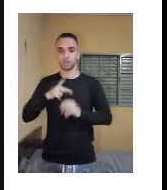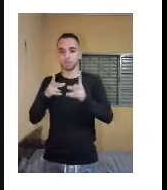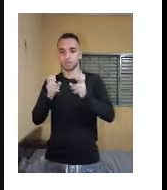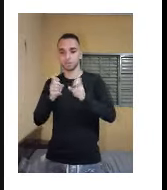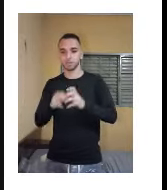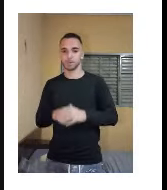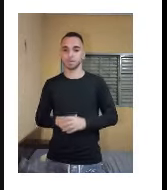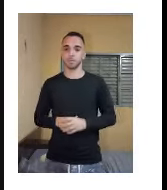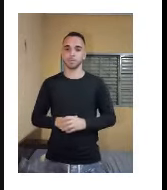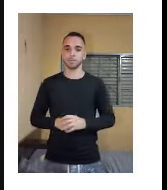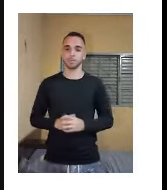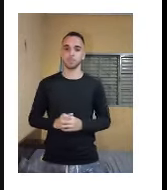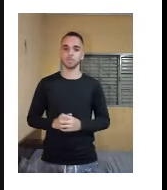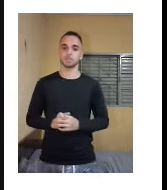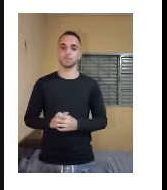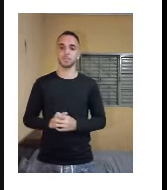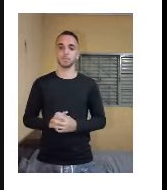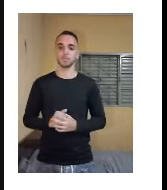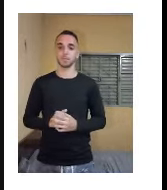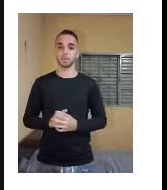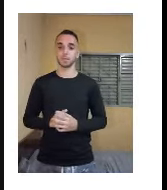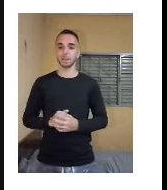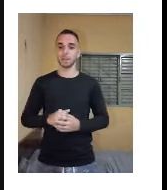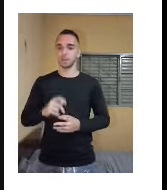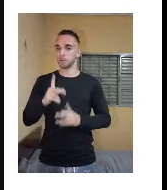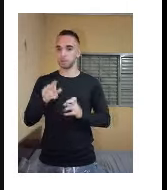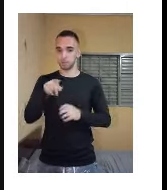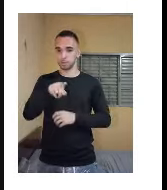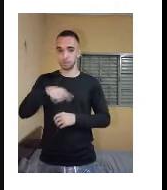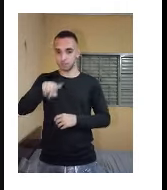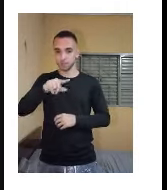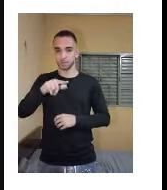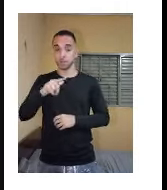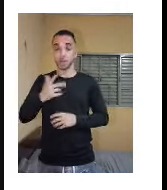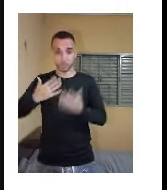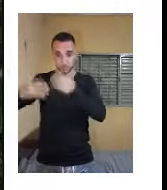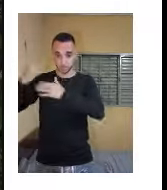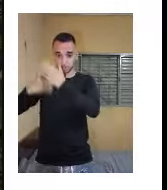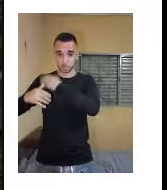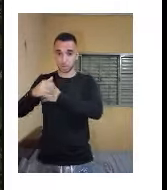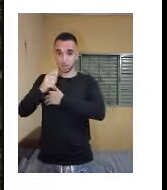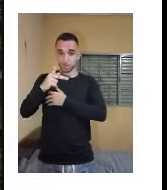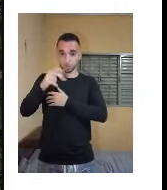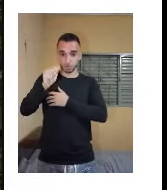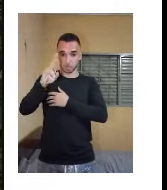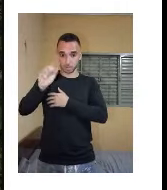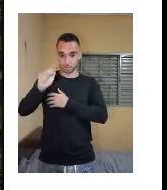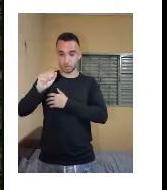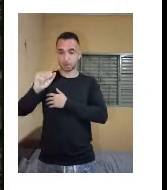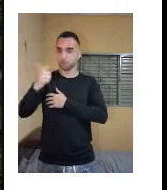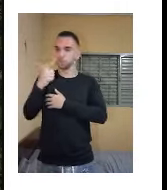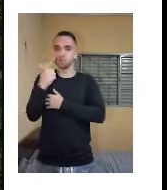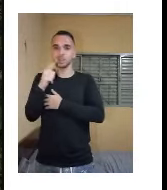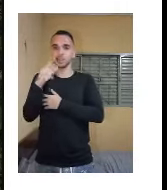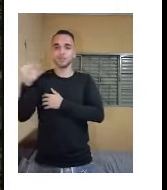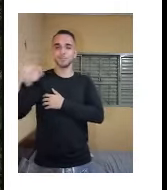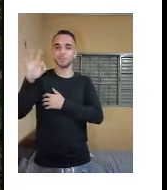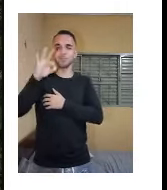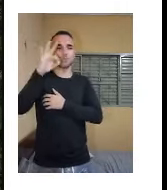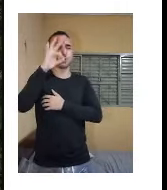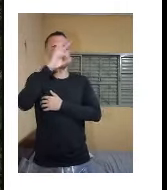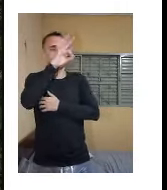onde se já não tinha o mosquito, dadas essas condições, já se percebe diversos casos da